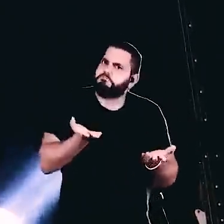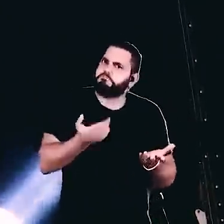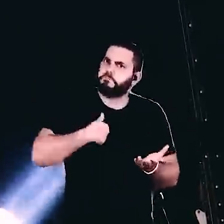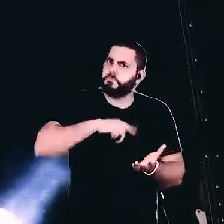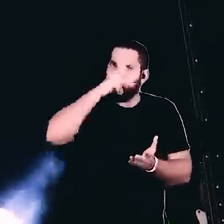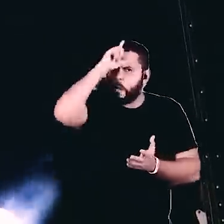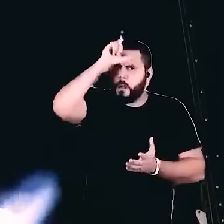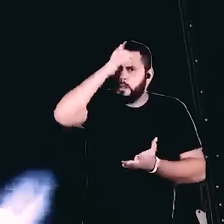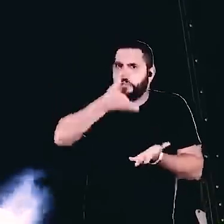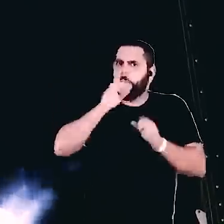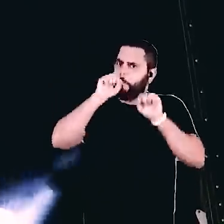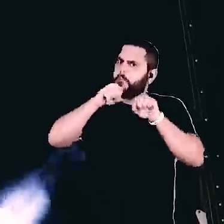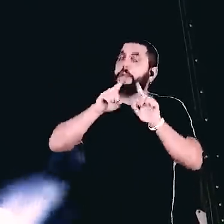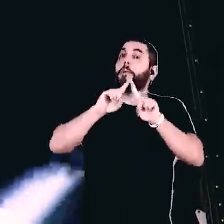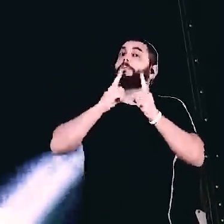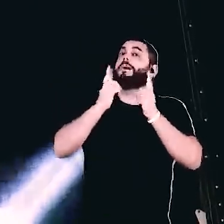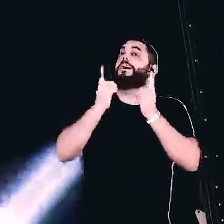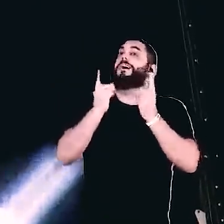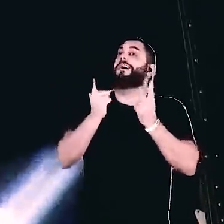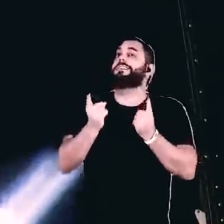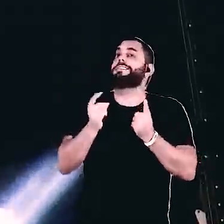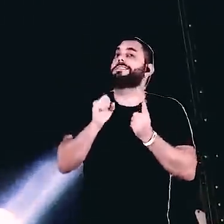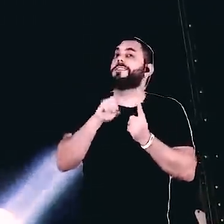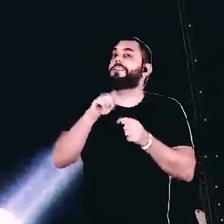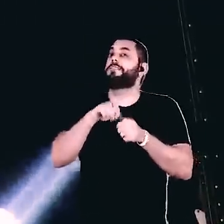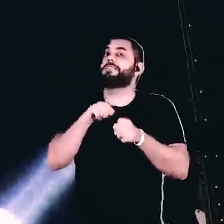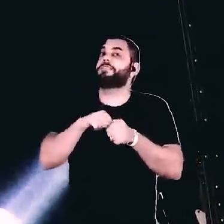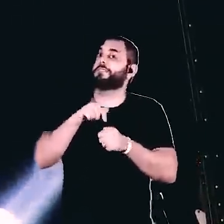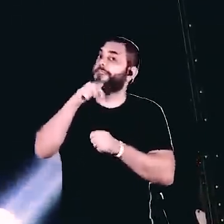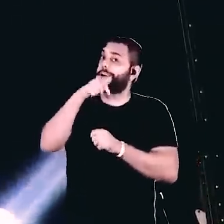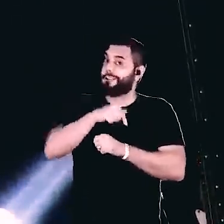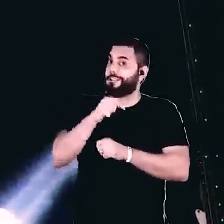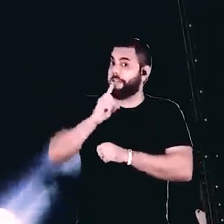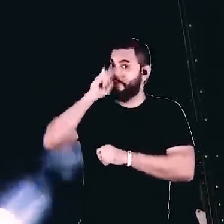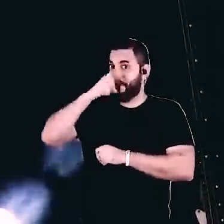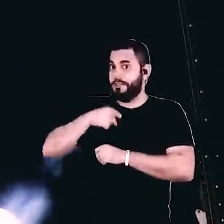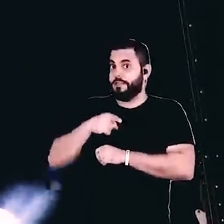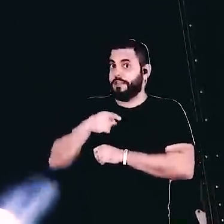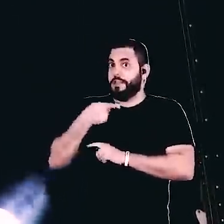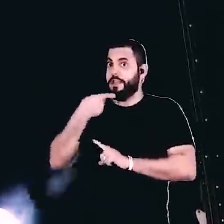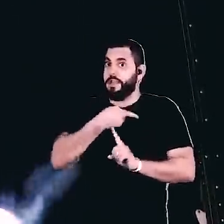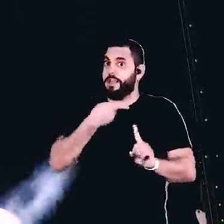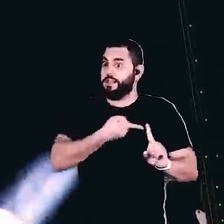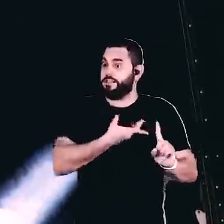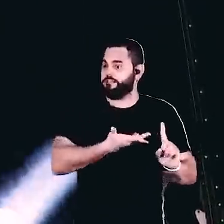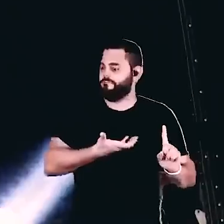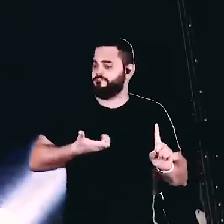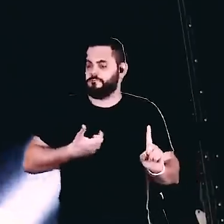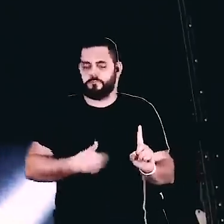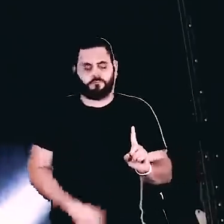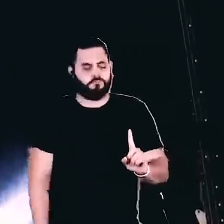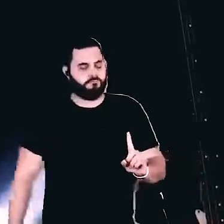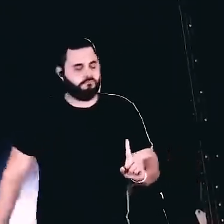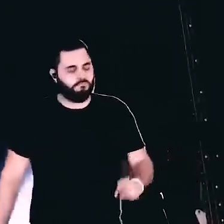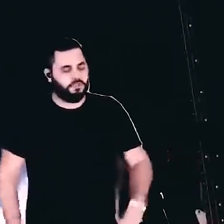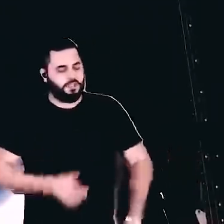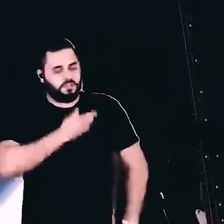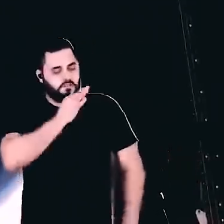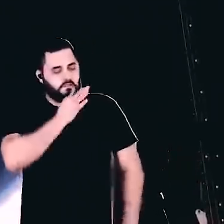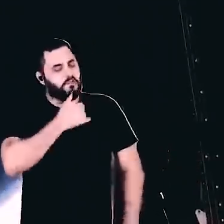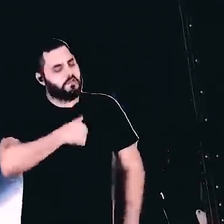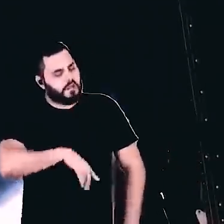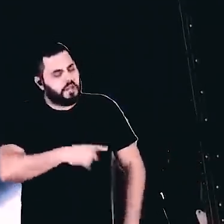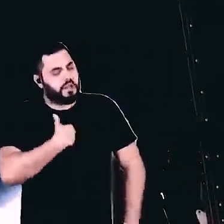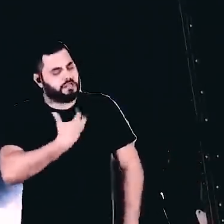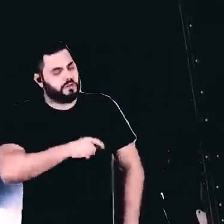Poderia. Mas, talvez se ele tivesse feito isso, Onésimo ia receber uma recepção gelada, não é? Filemão ia dizer, estou te